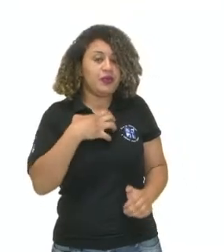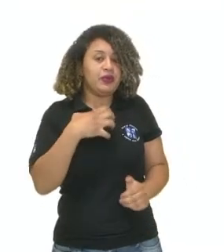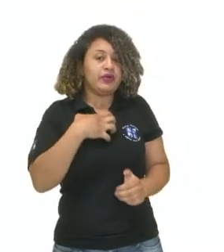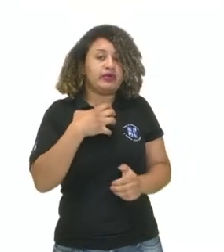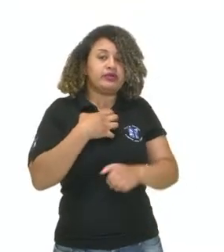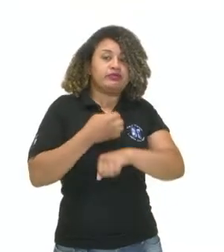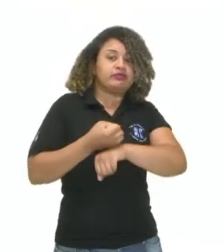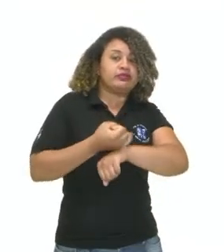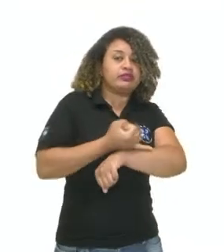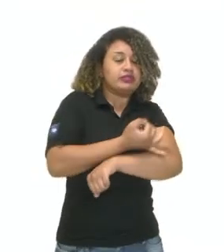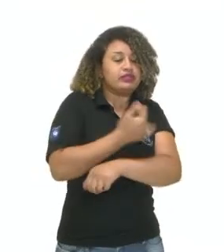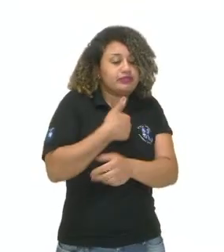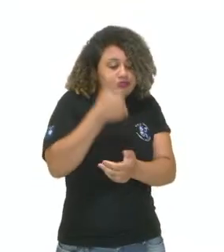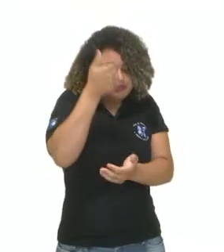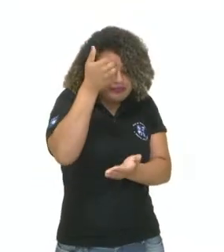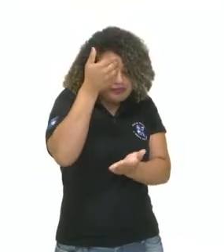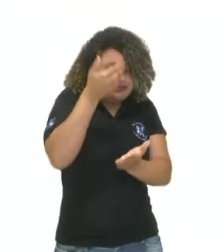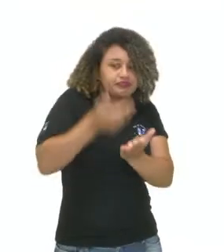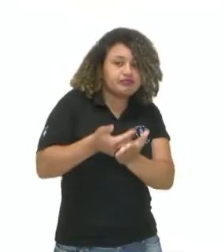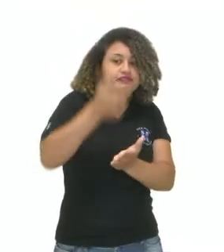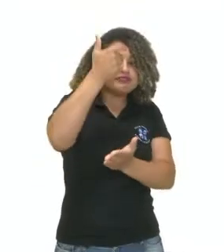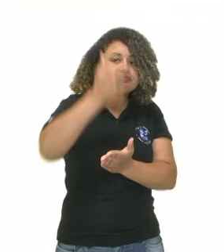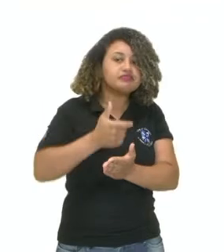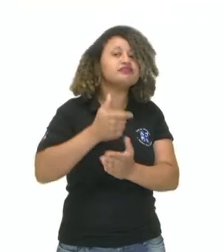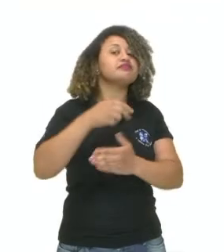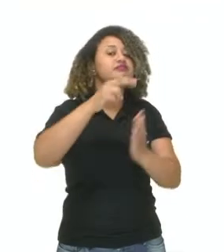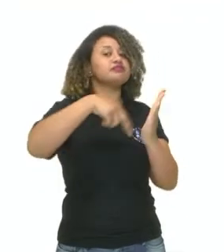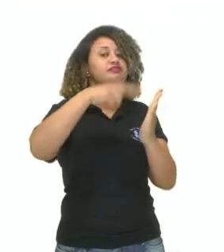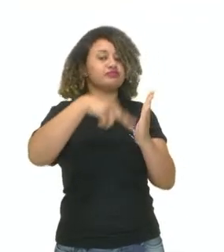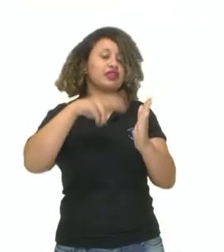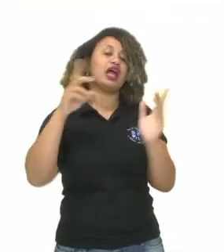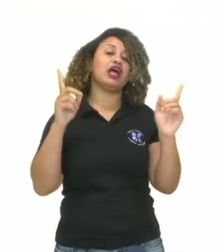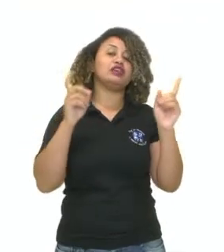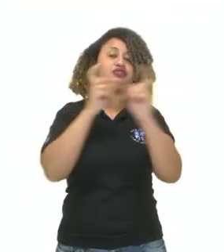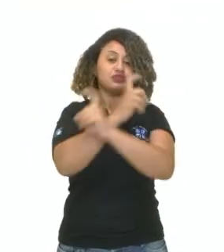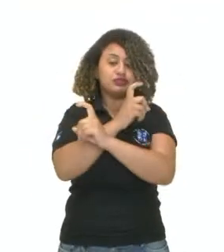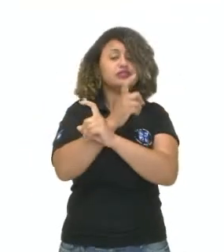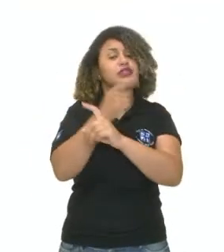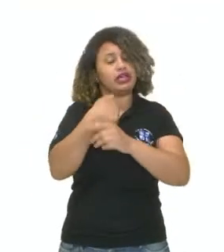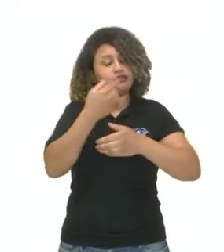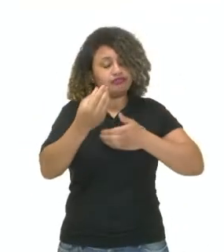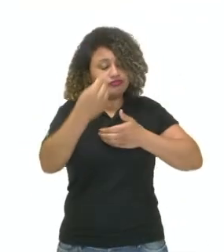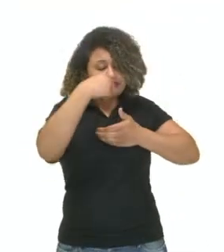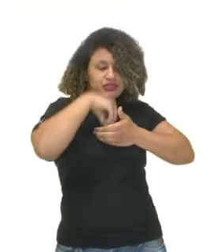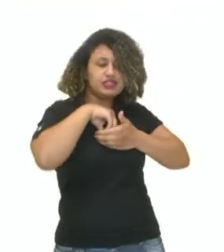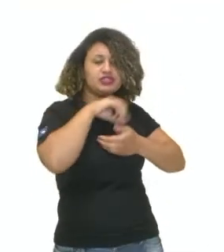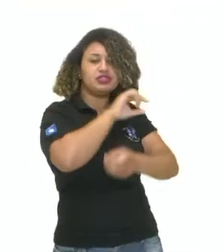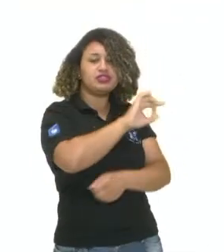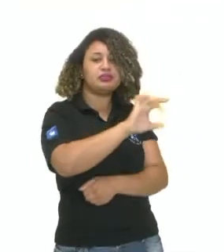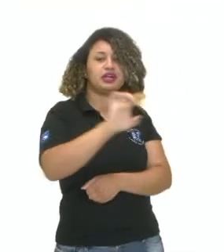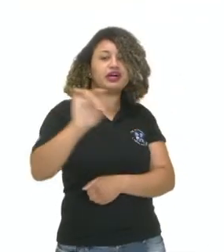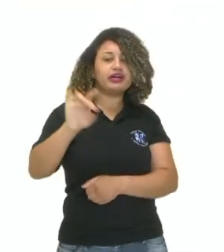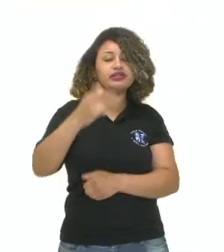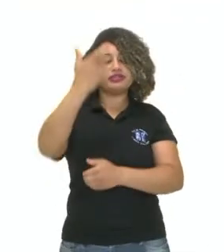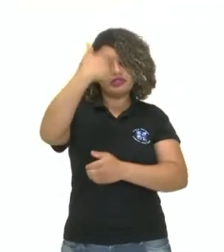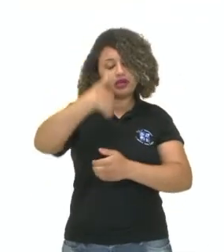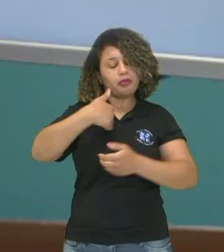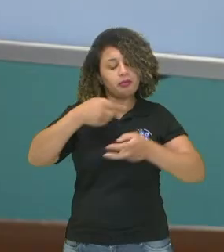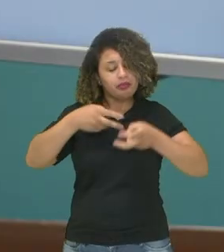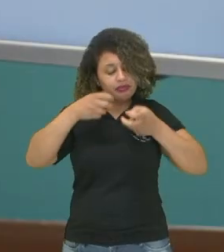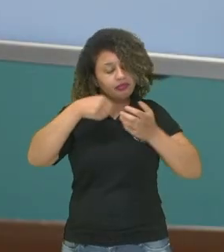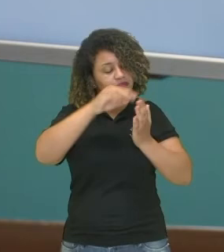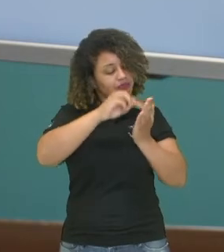com as crenças do leitor, isso fica difícil, fica subjetivo. O leitor se identifica com o que ele